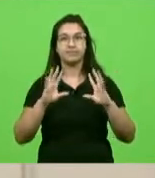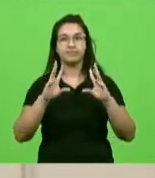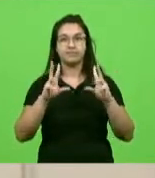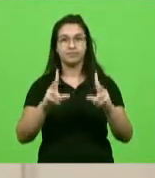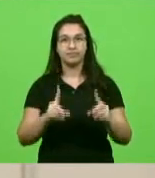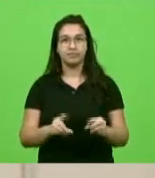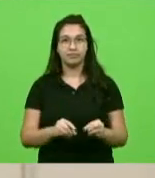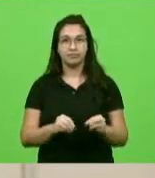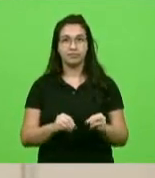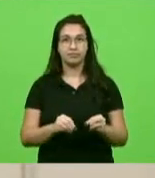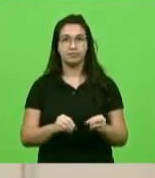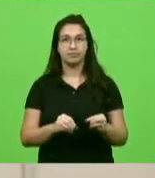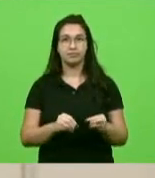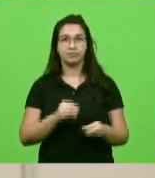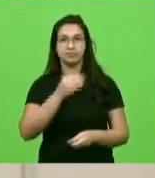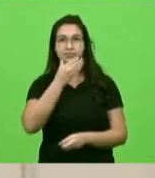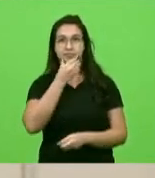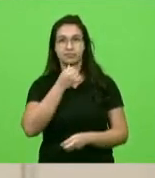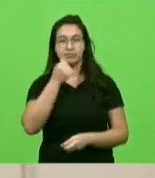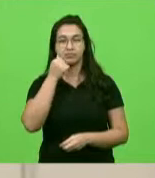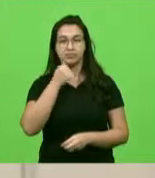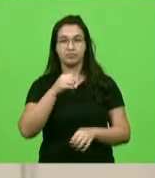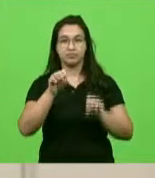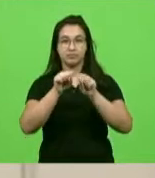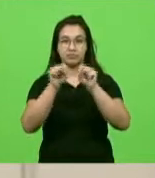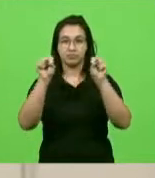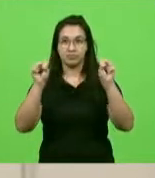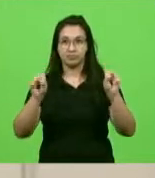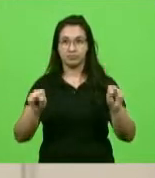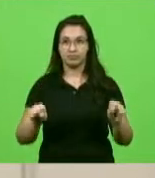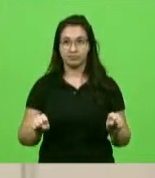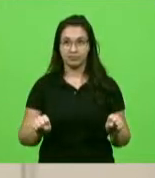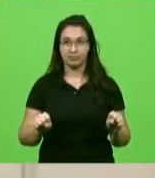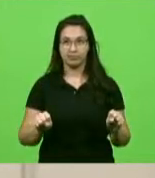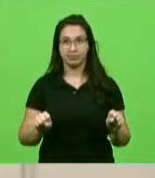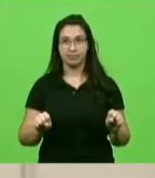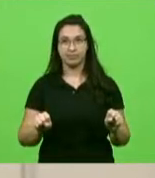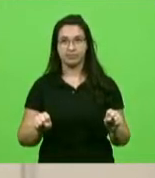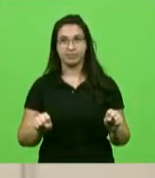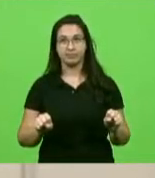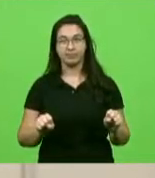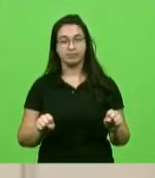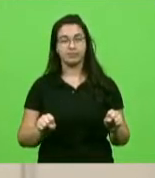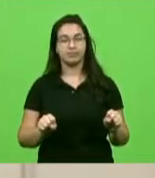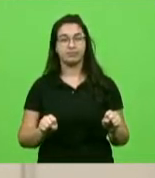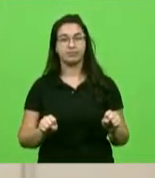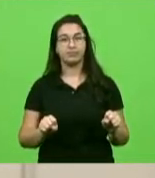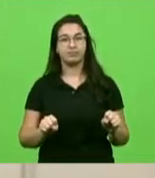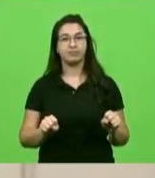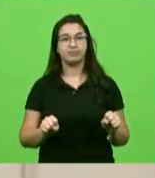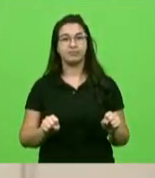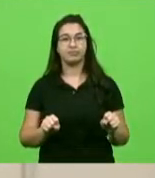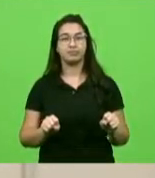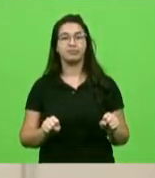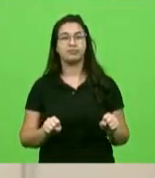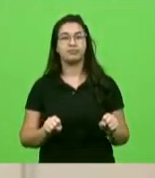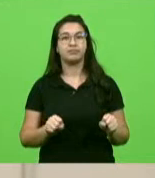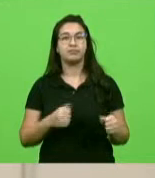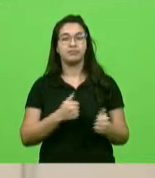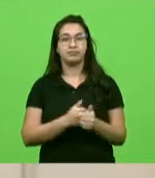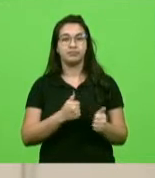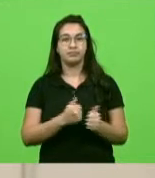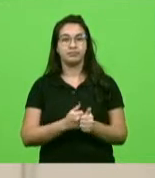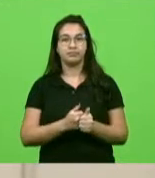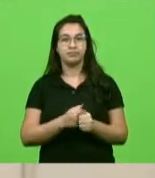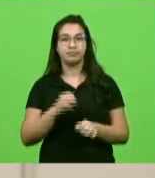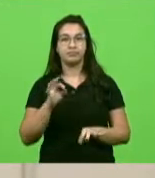todos os senhores e senhoras servidores, quer do Tribunal de Justiça, como da